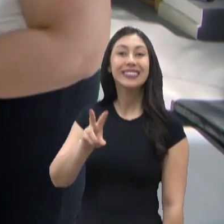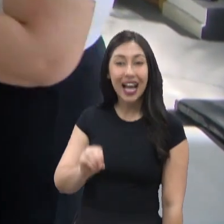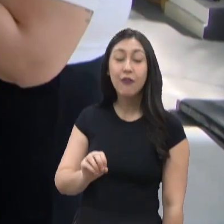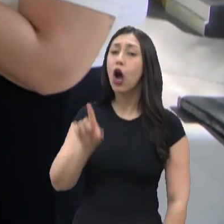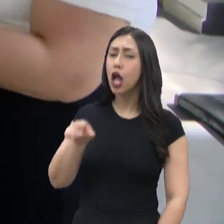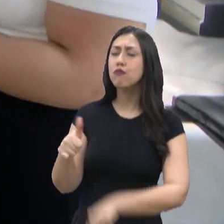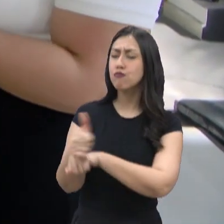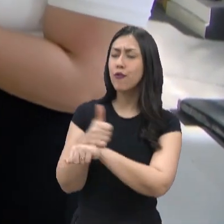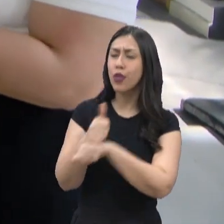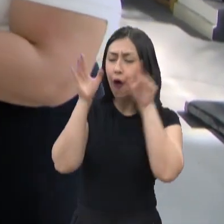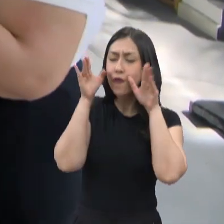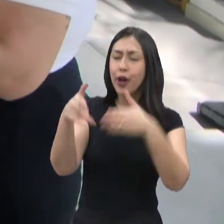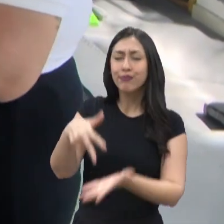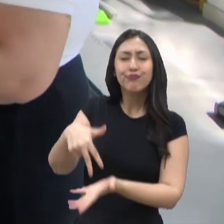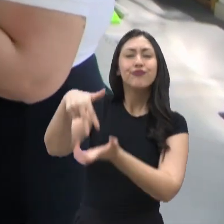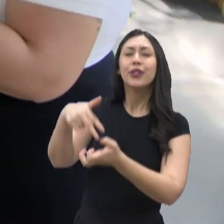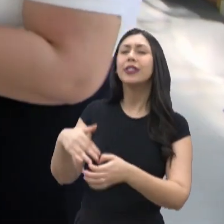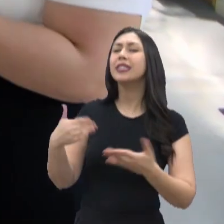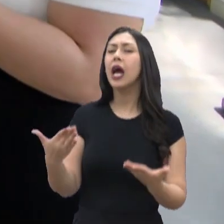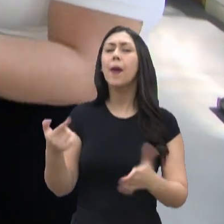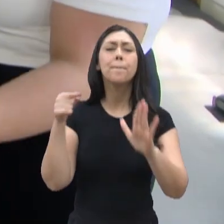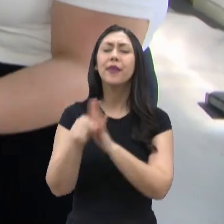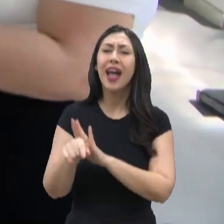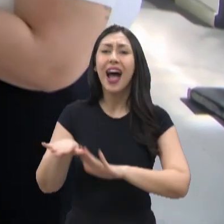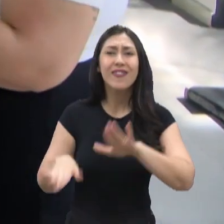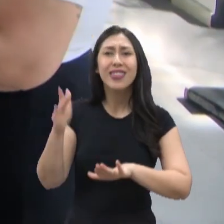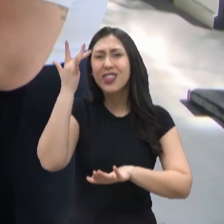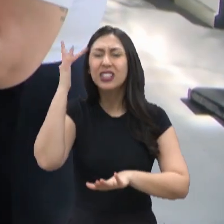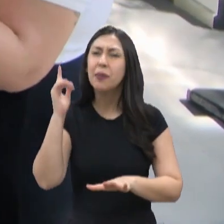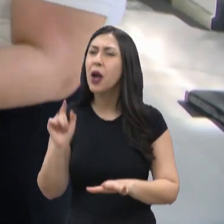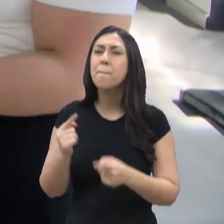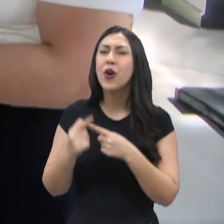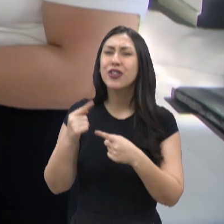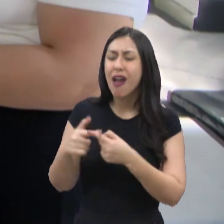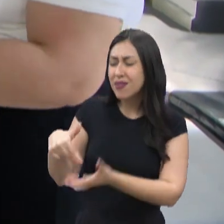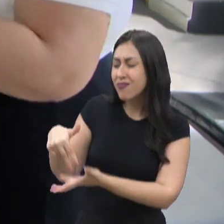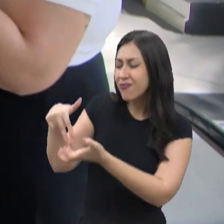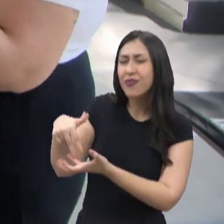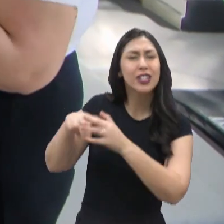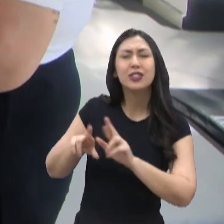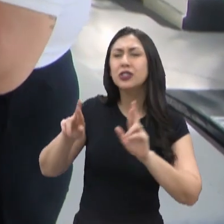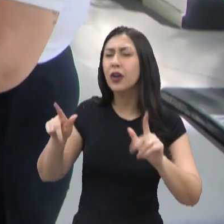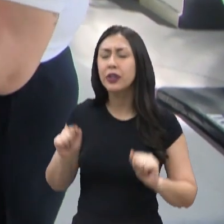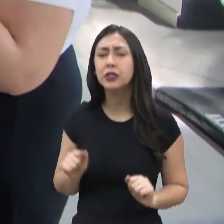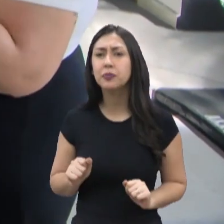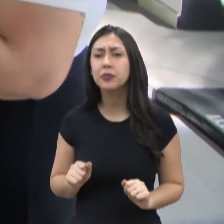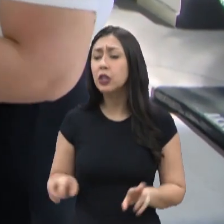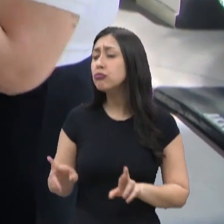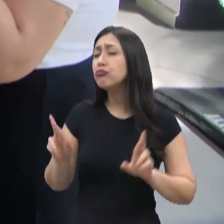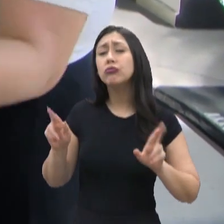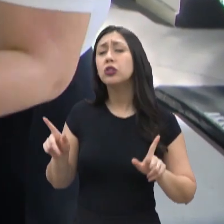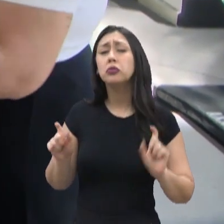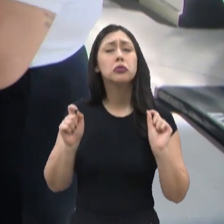também. E, Gustavo, eu já começo te perguntando, as pessoas às vezes não sabem muito bem a diferença da calistenia para outros tipos de atividade. Então, o que difere a